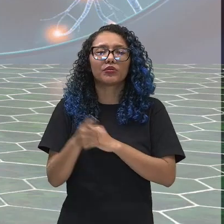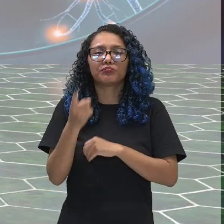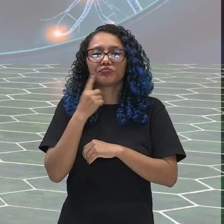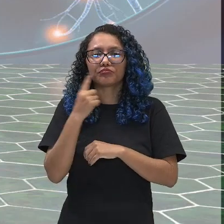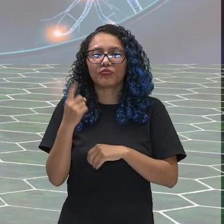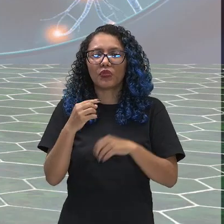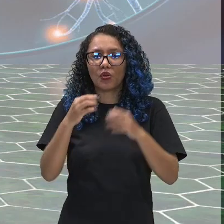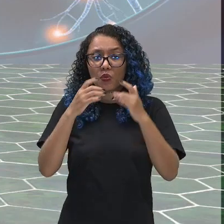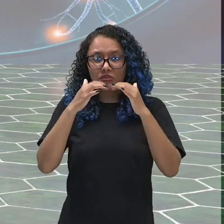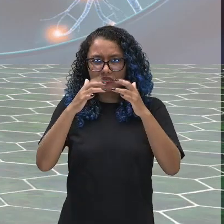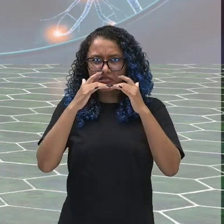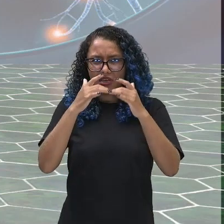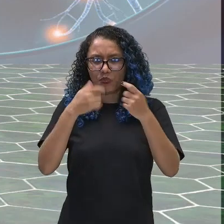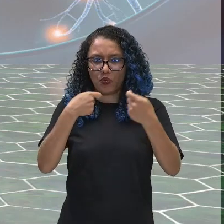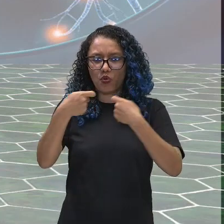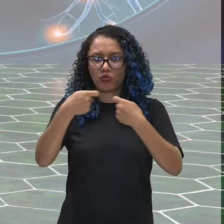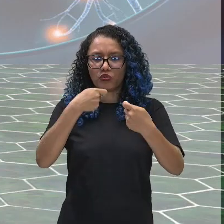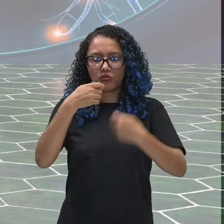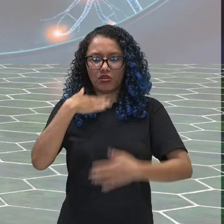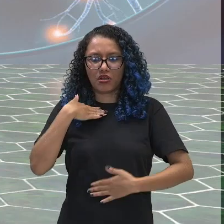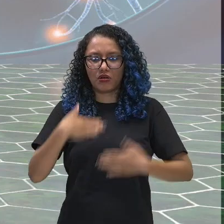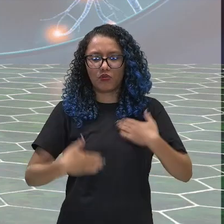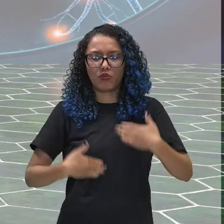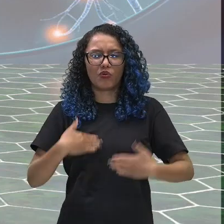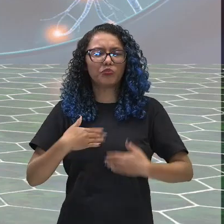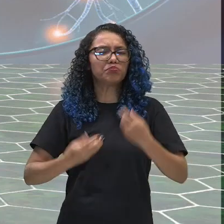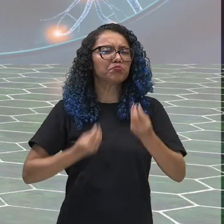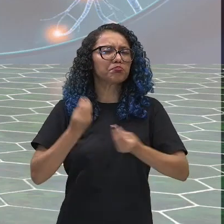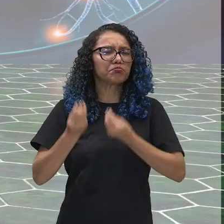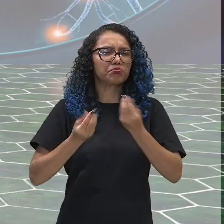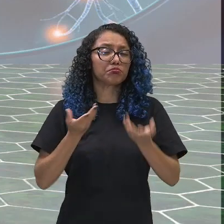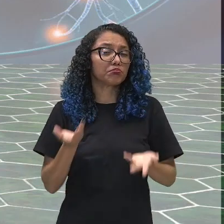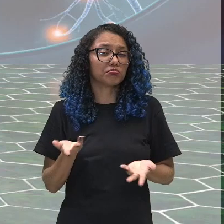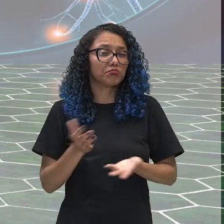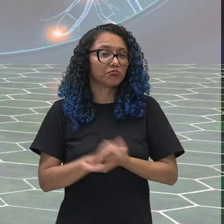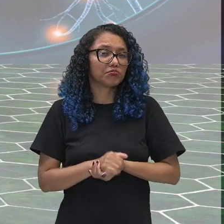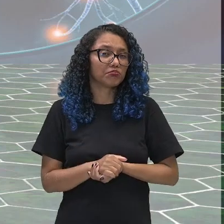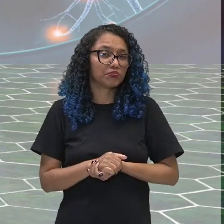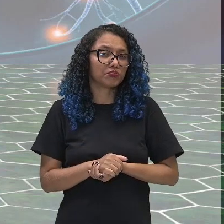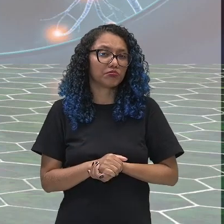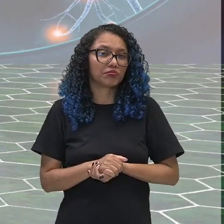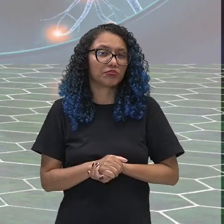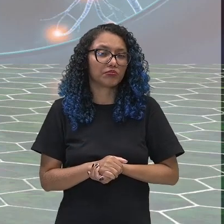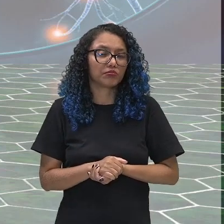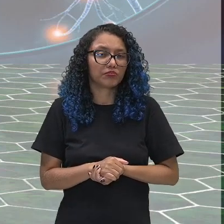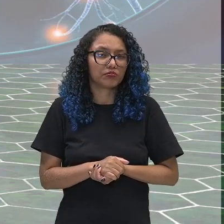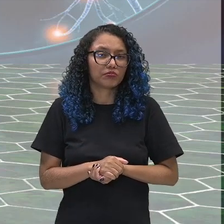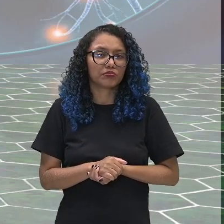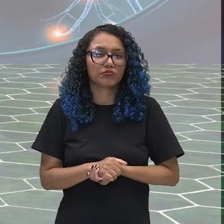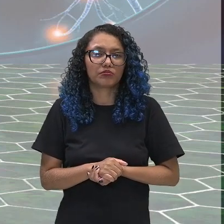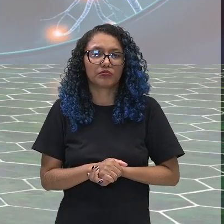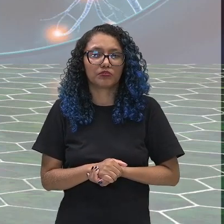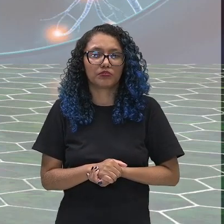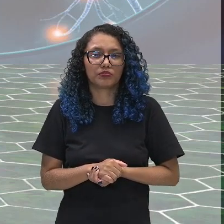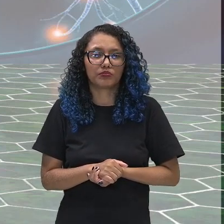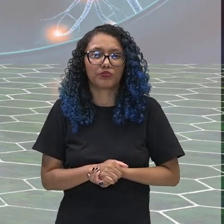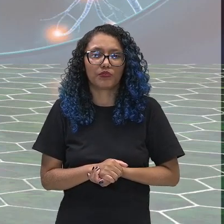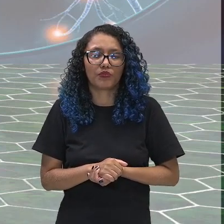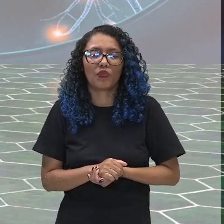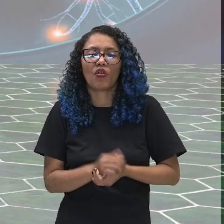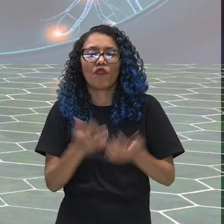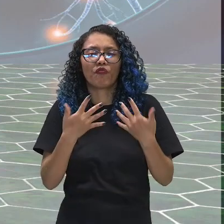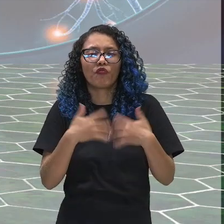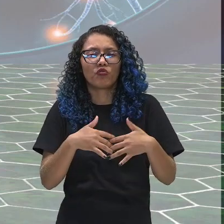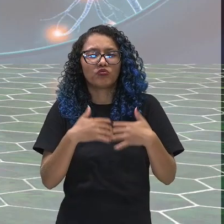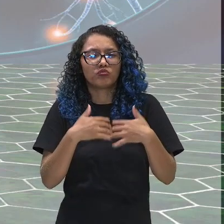o corpo? Como é que acontece esse funcionamento aí do sistema nervoso? Como é que todas